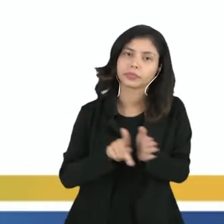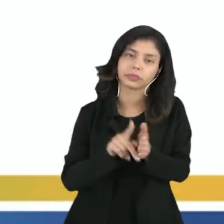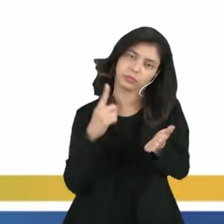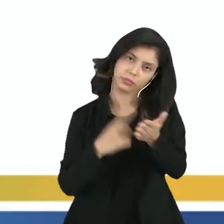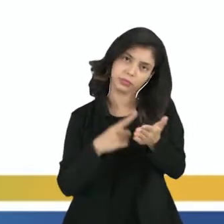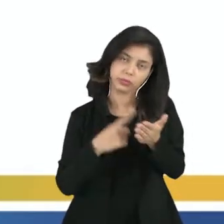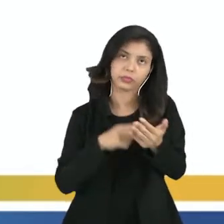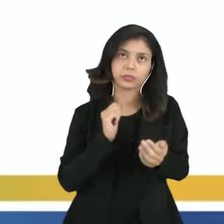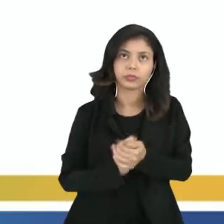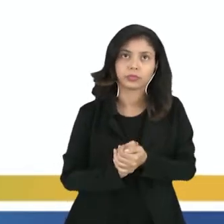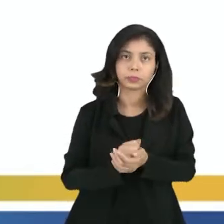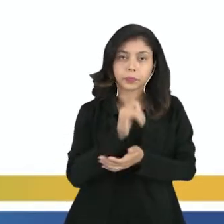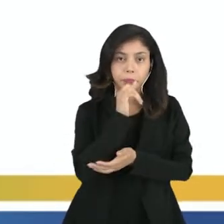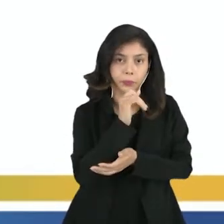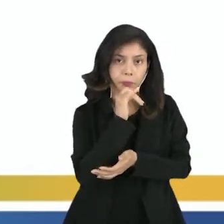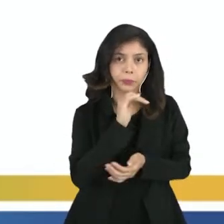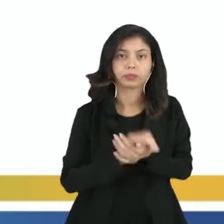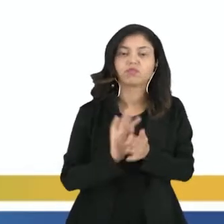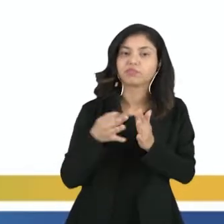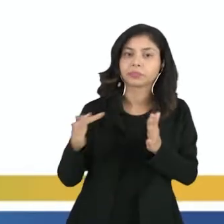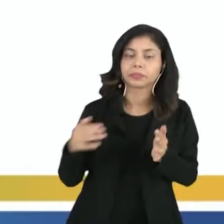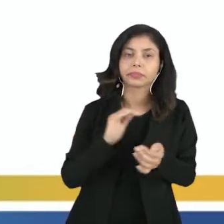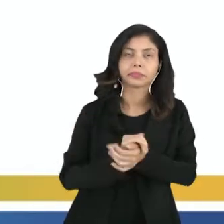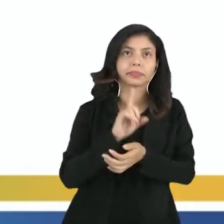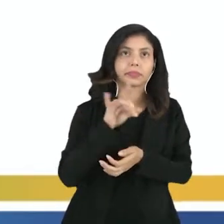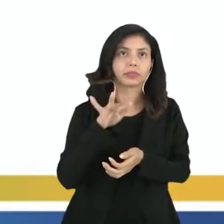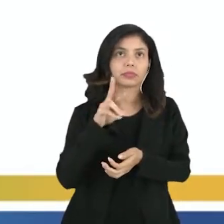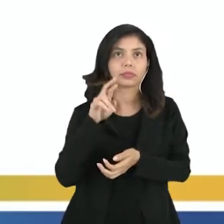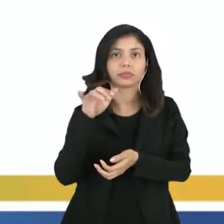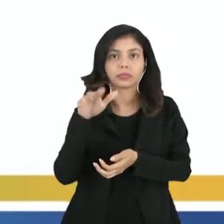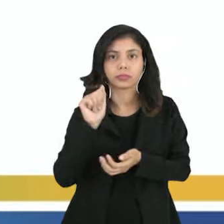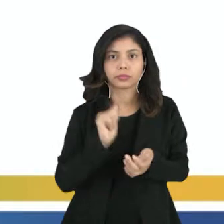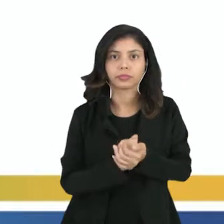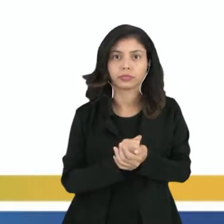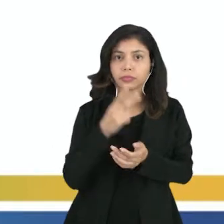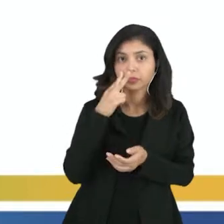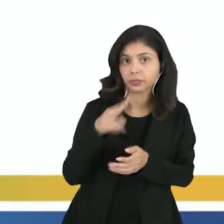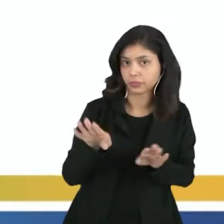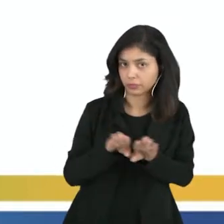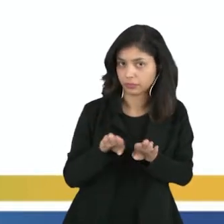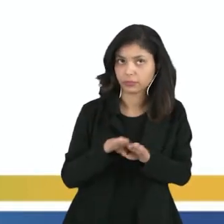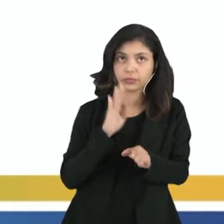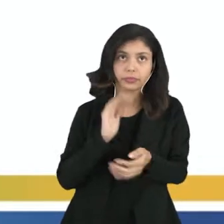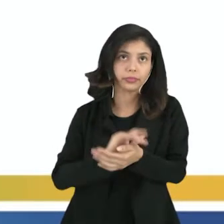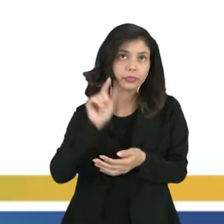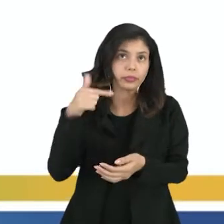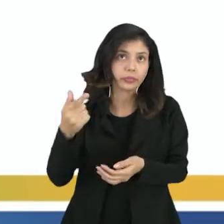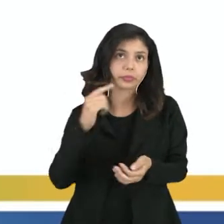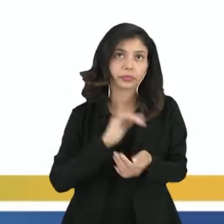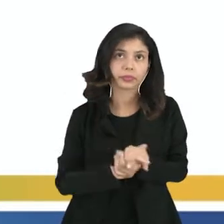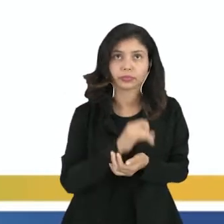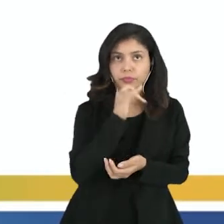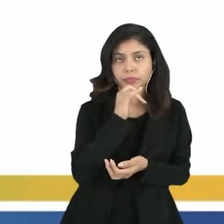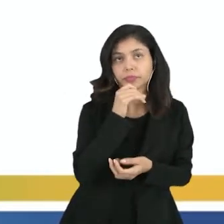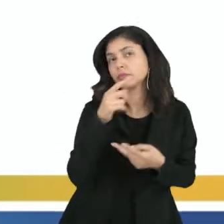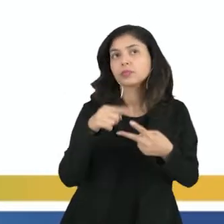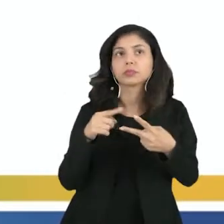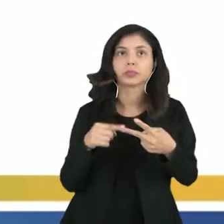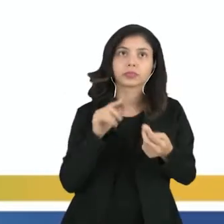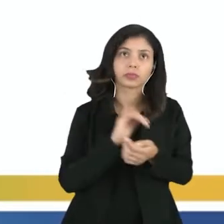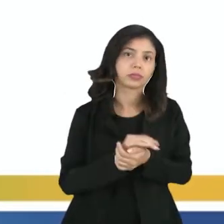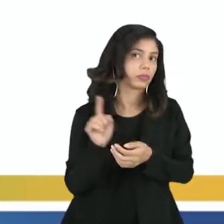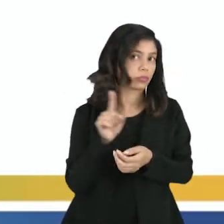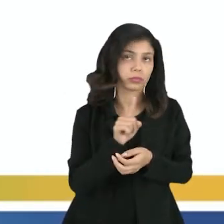condições, é um exemplo de uma função logarítmica. Vimos também que os próximos 2 exemplos não